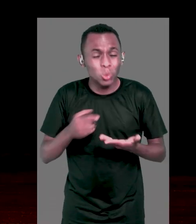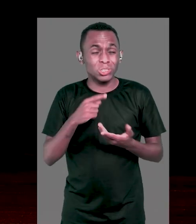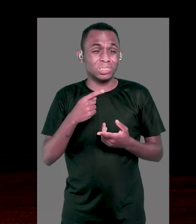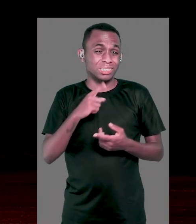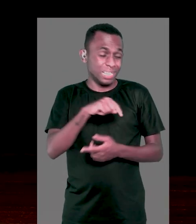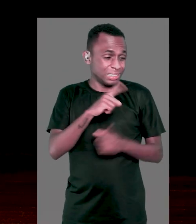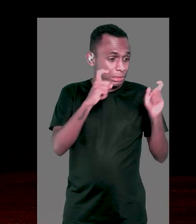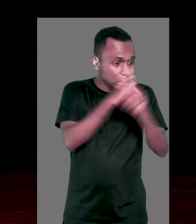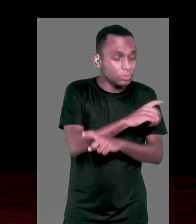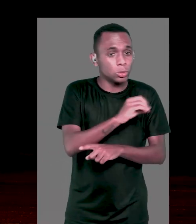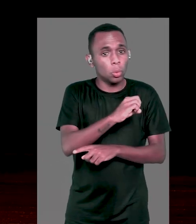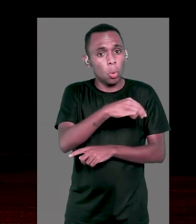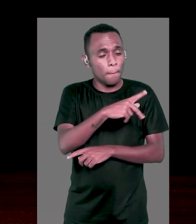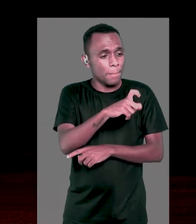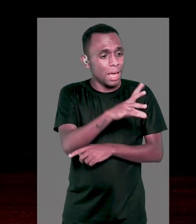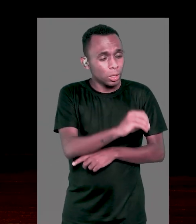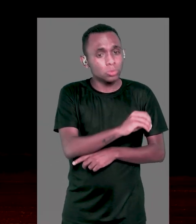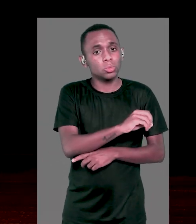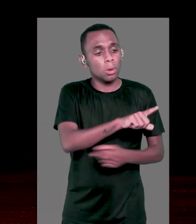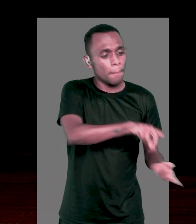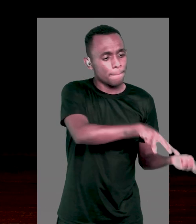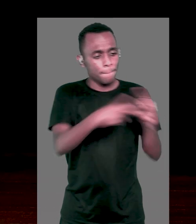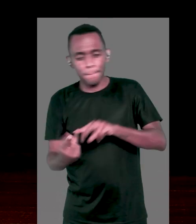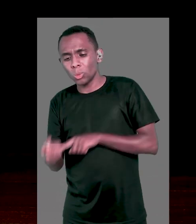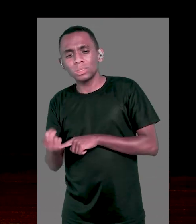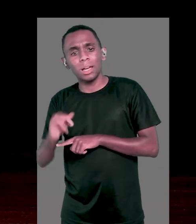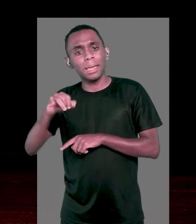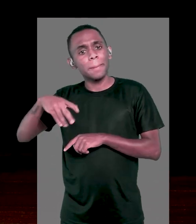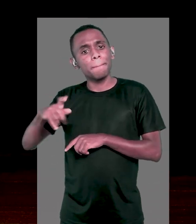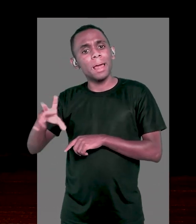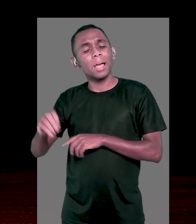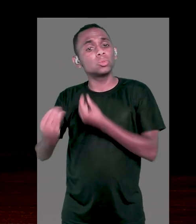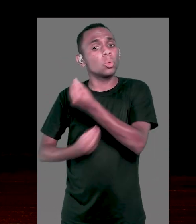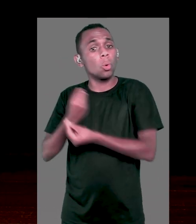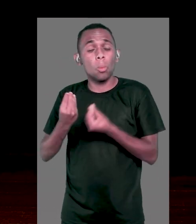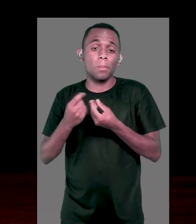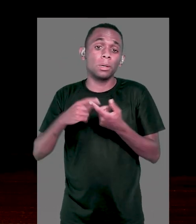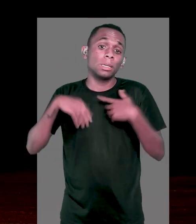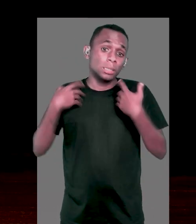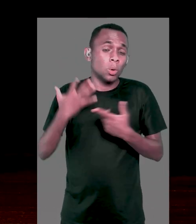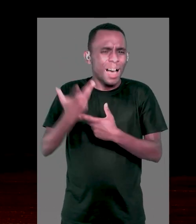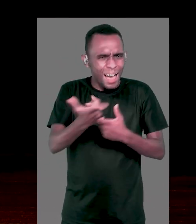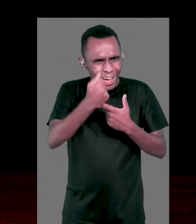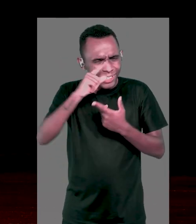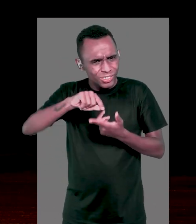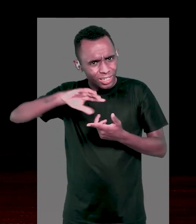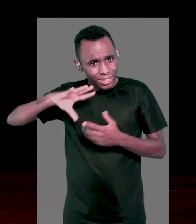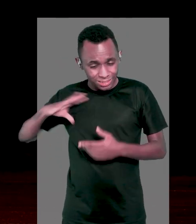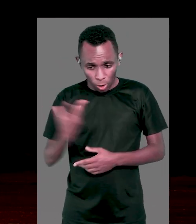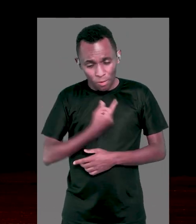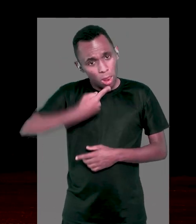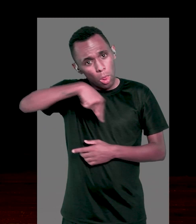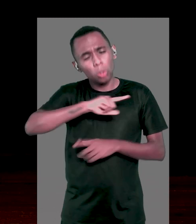eu não sei se a arte vai nos salvar como eu não sei também se a filosofia nos